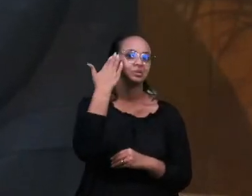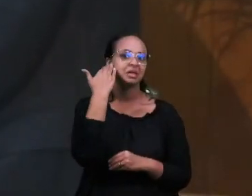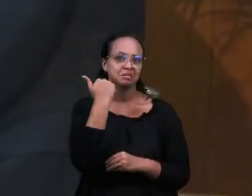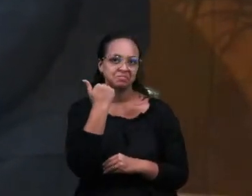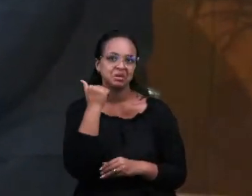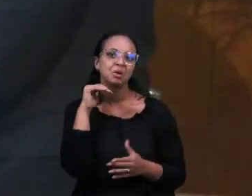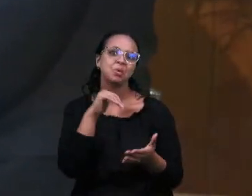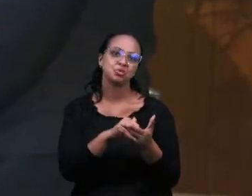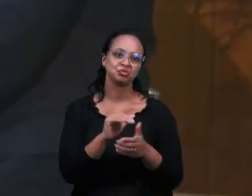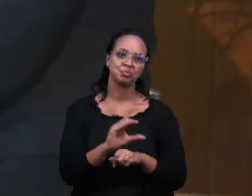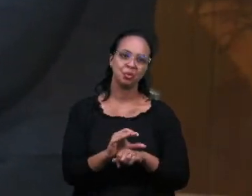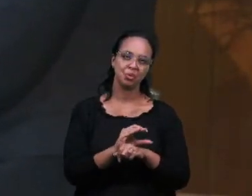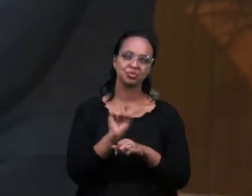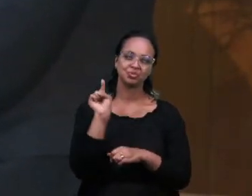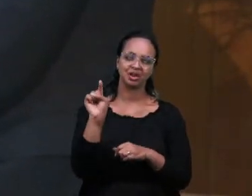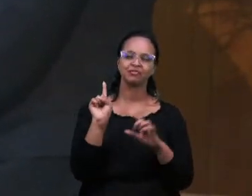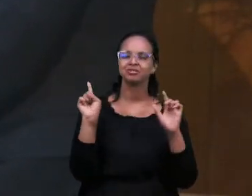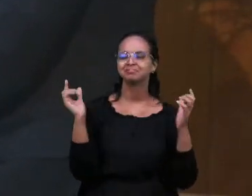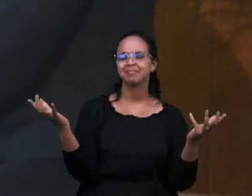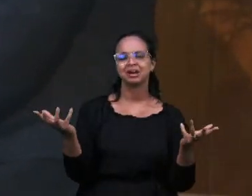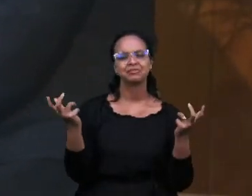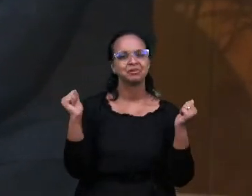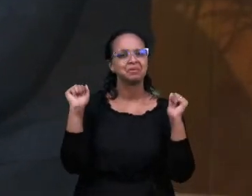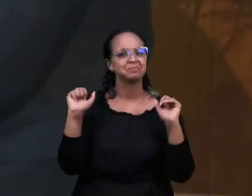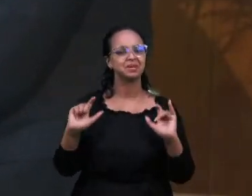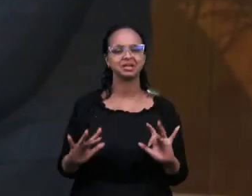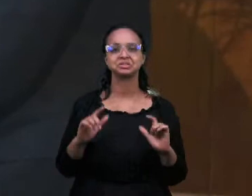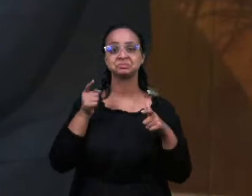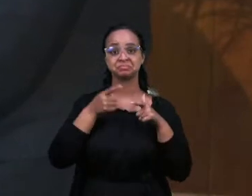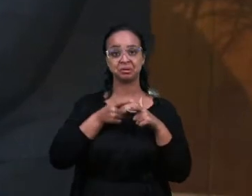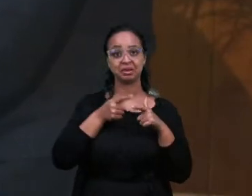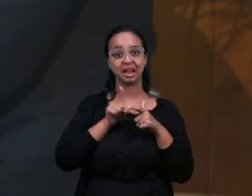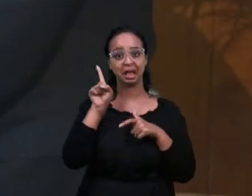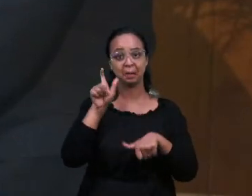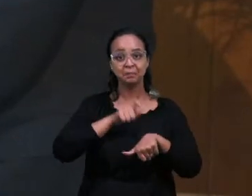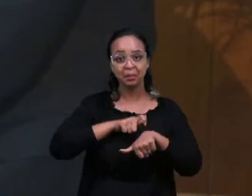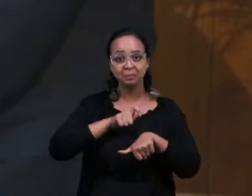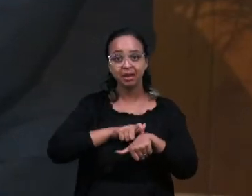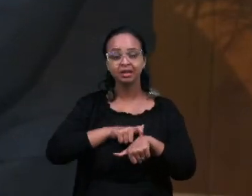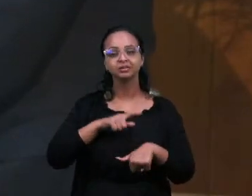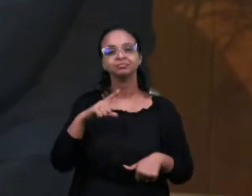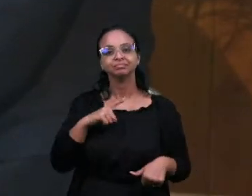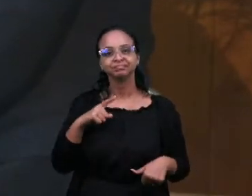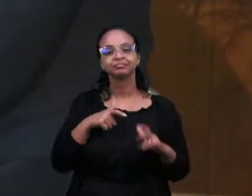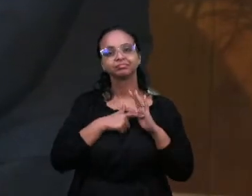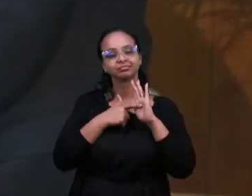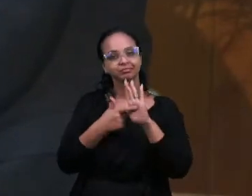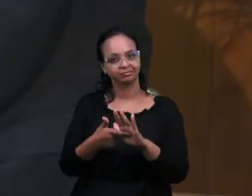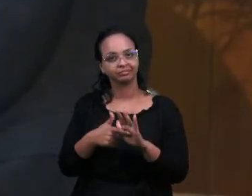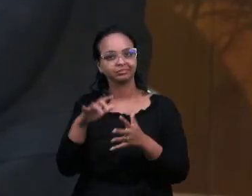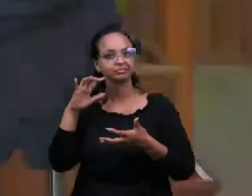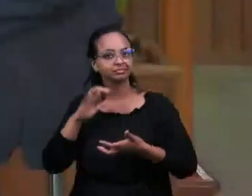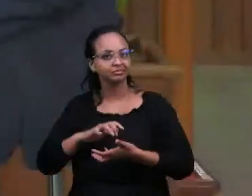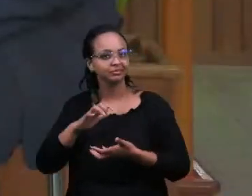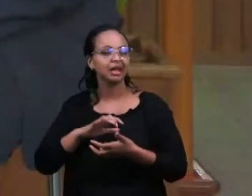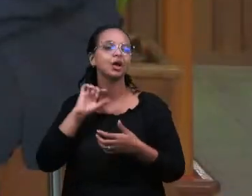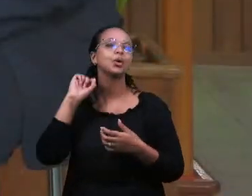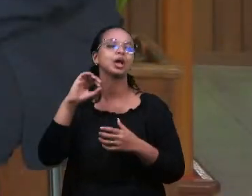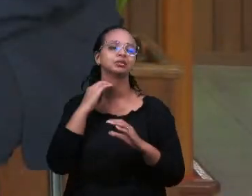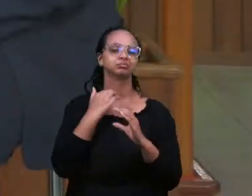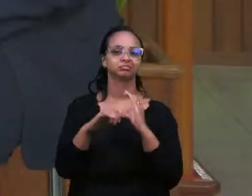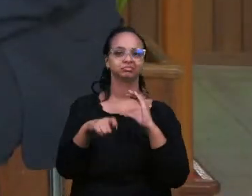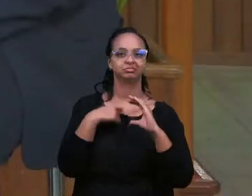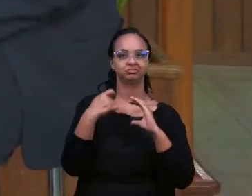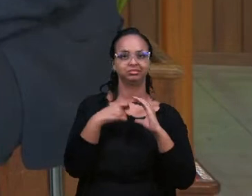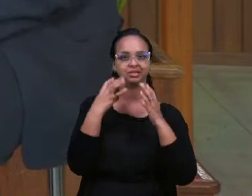carreira, lá e tal, e foi uma bênção, tanto é que no momento que eu transmiti o testemunho, eu recebi uma grande bênção